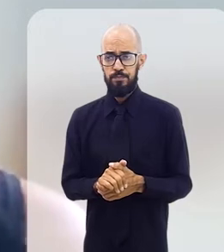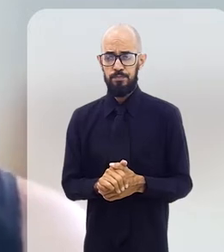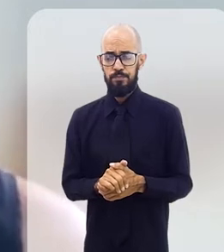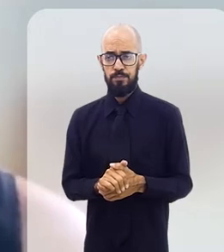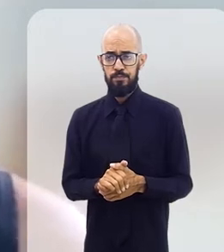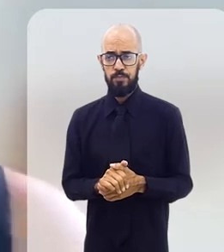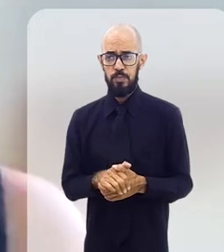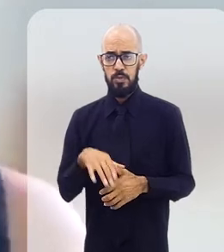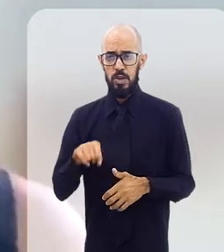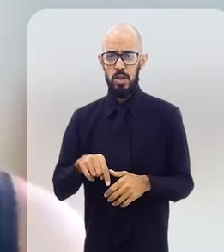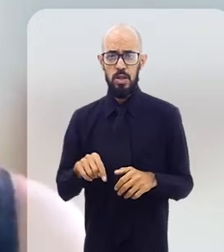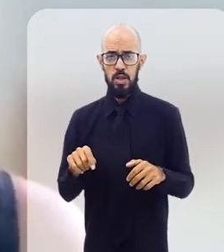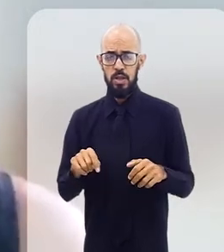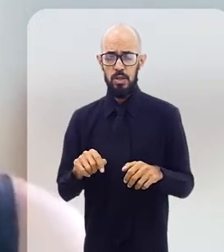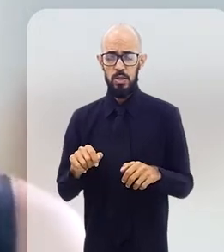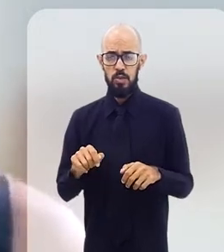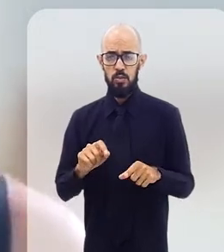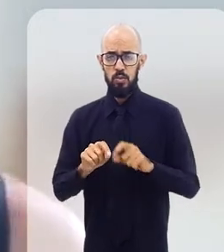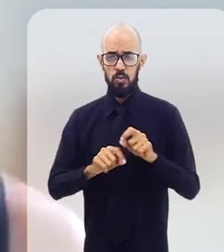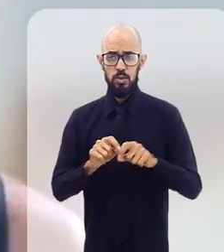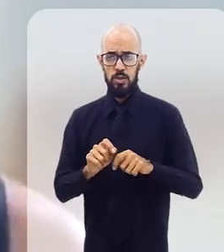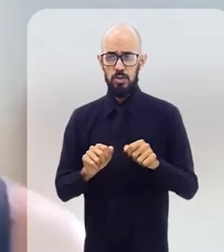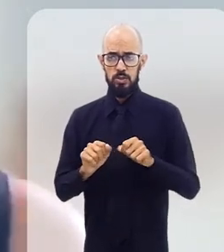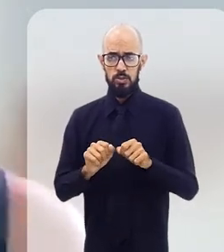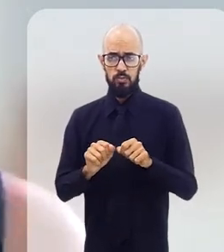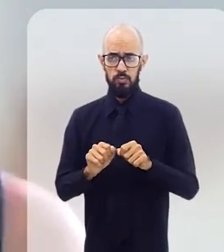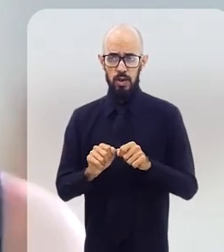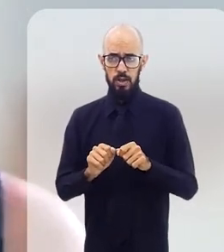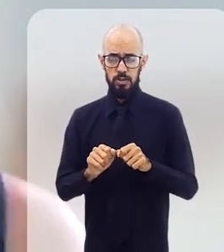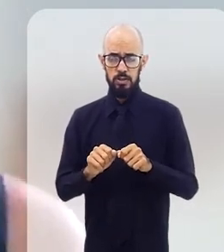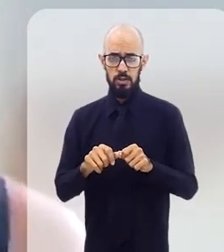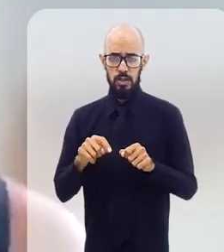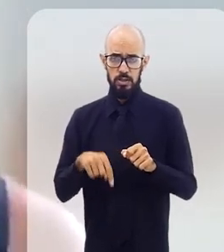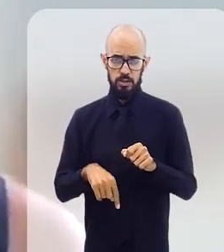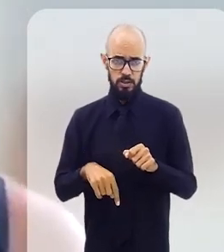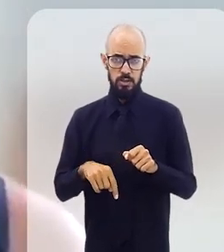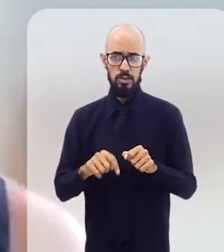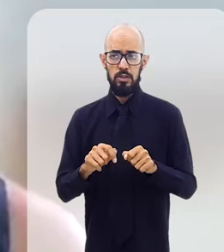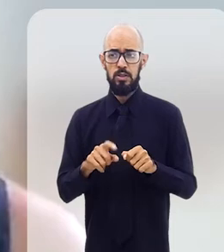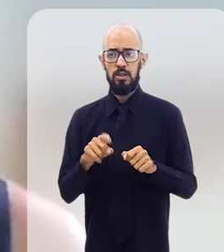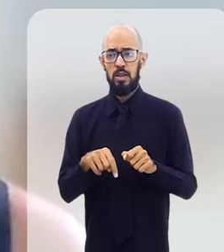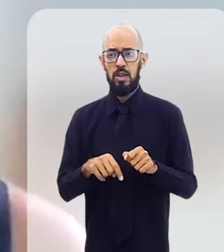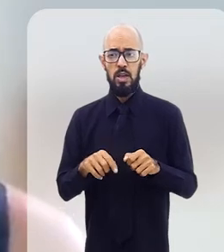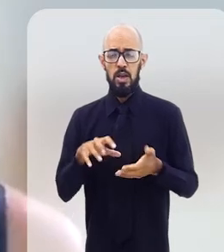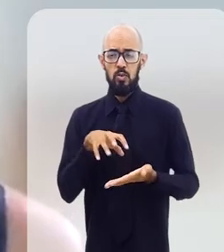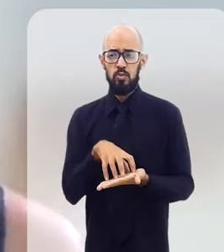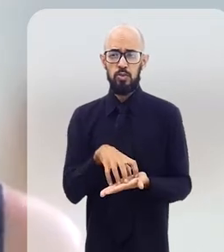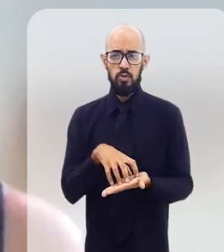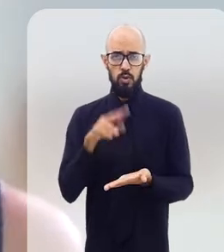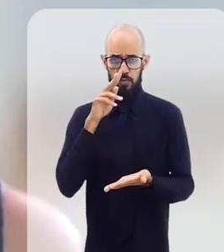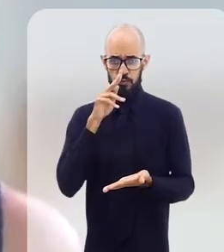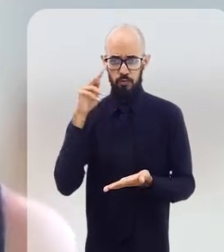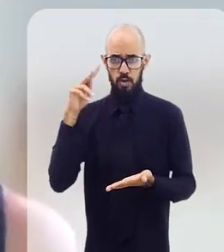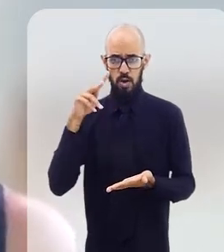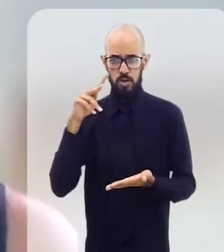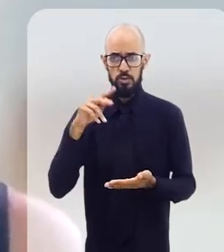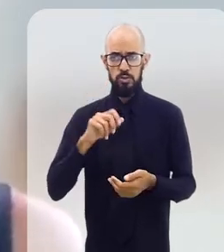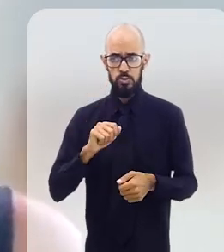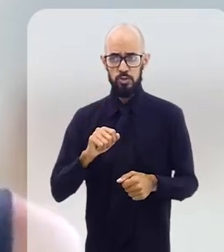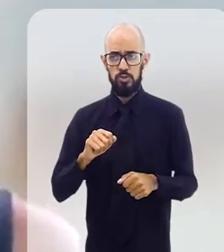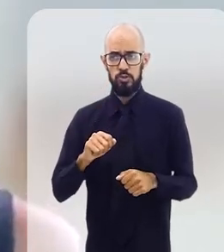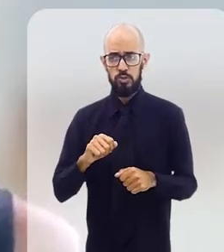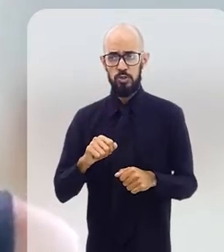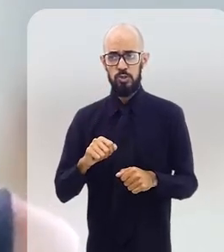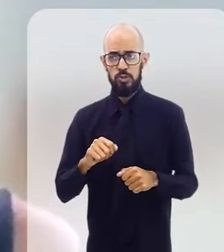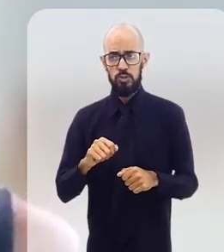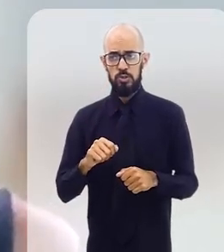que é produzida, né, e é reproduzida no mundo inteiro, né, é um segmento de muito forte, né, no Rio de